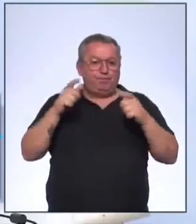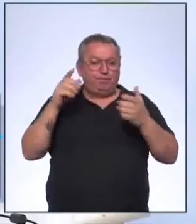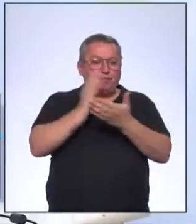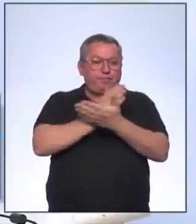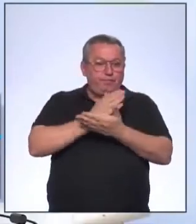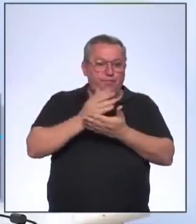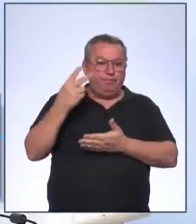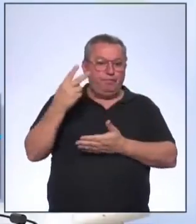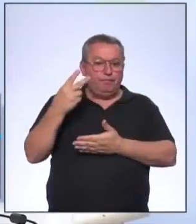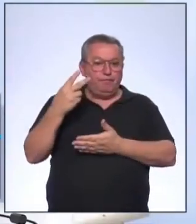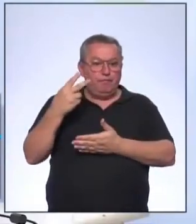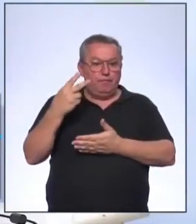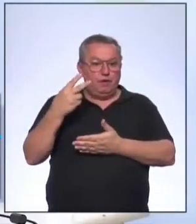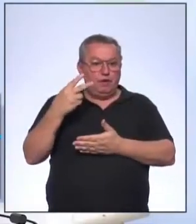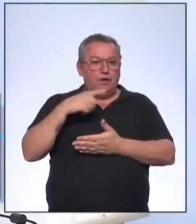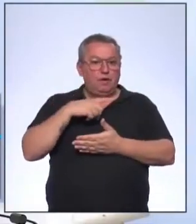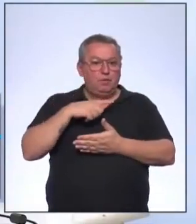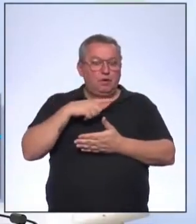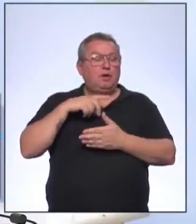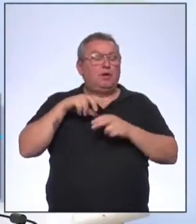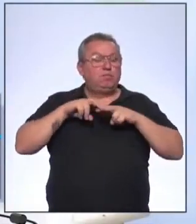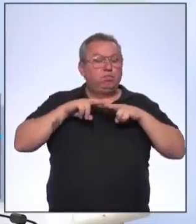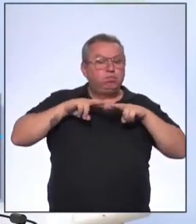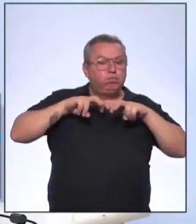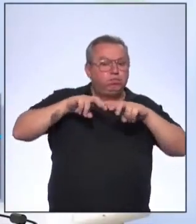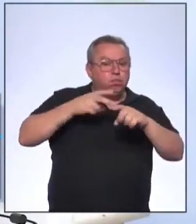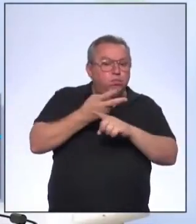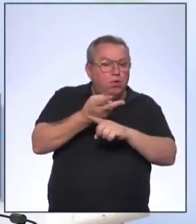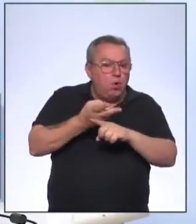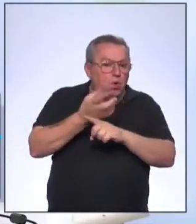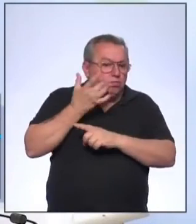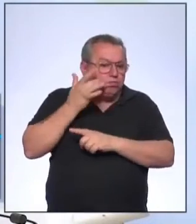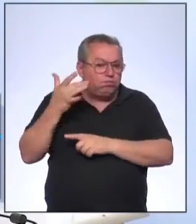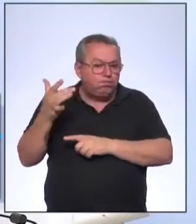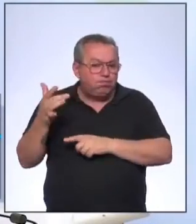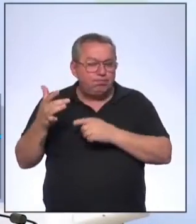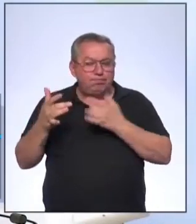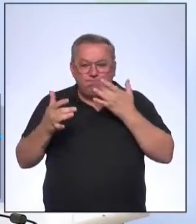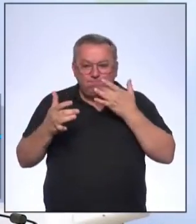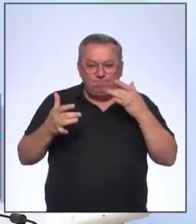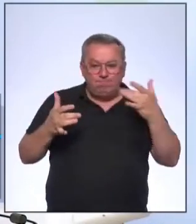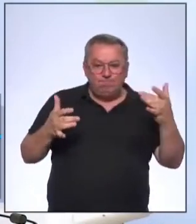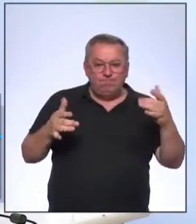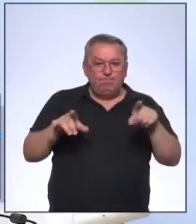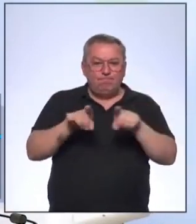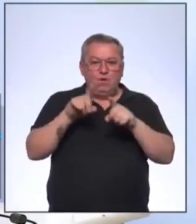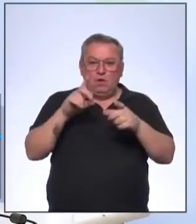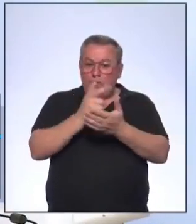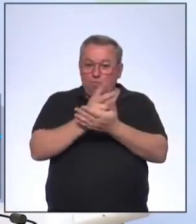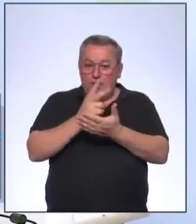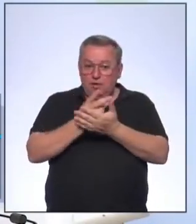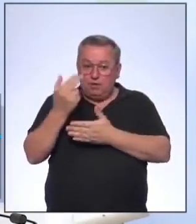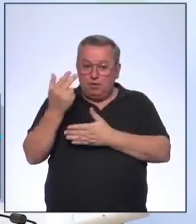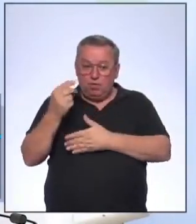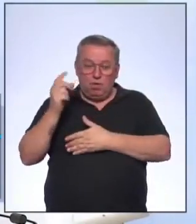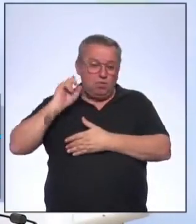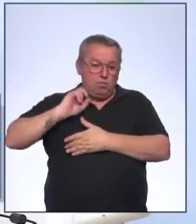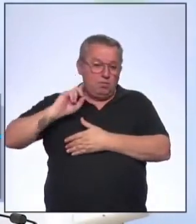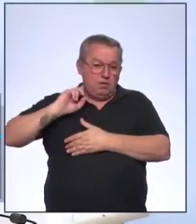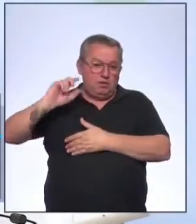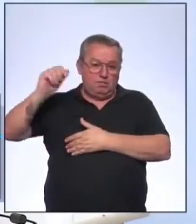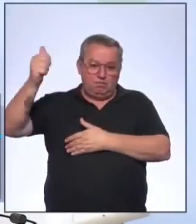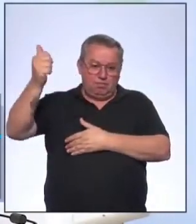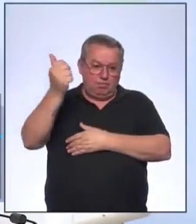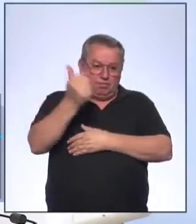dois. Então, também houve uma grande exploração de ouro nesse estado, né? Então, né, não na mesma quantidade que teve de extração de